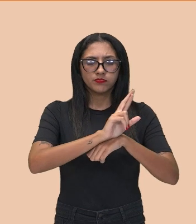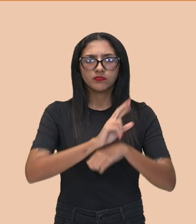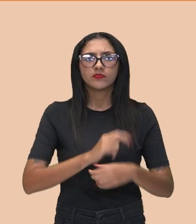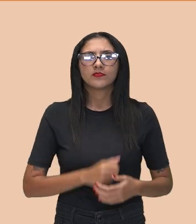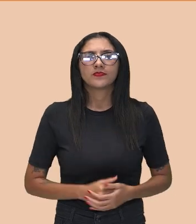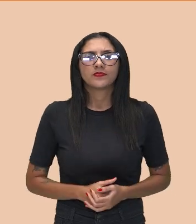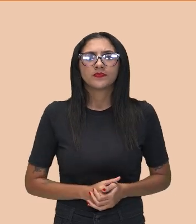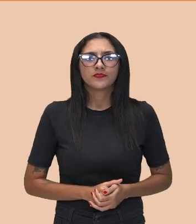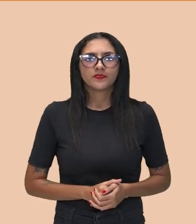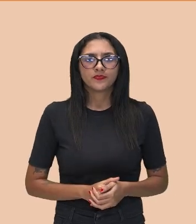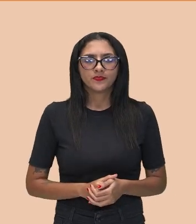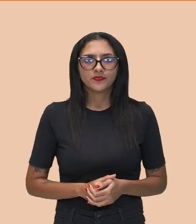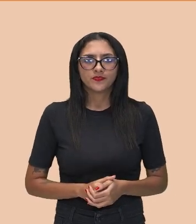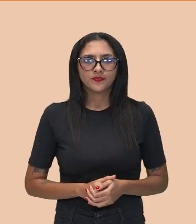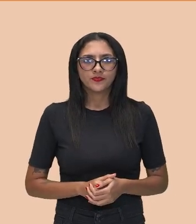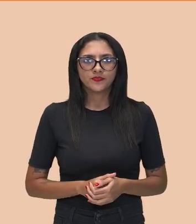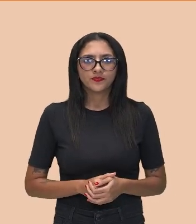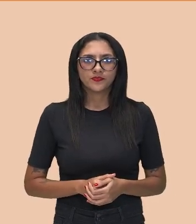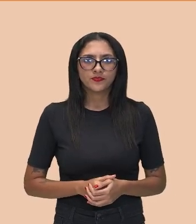né,